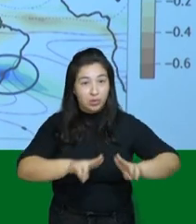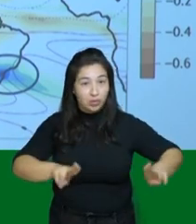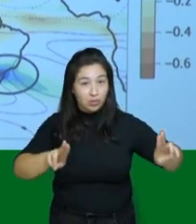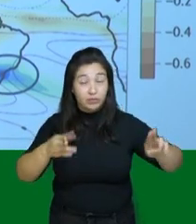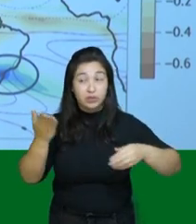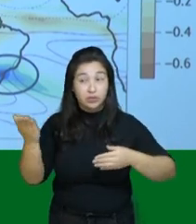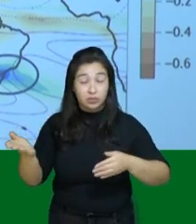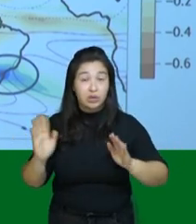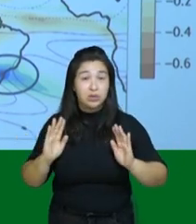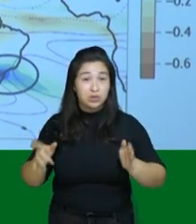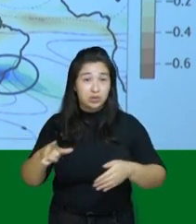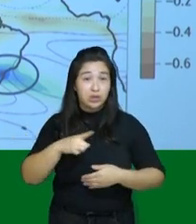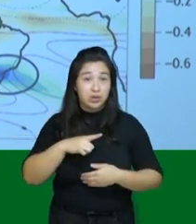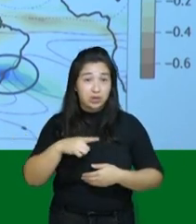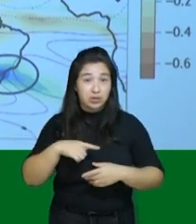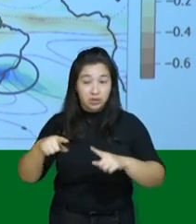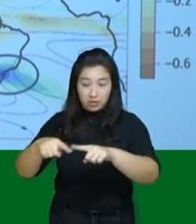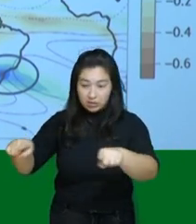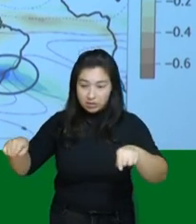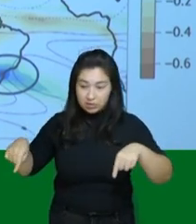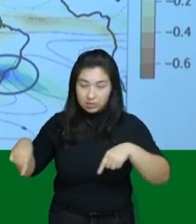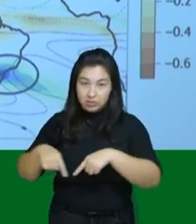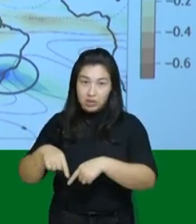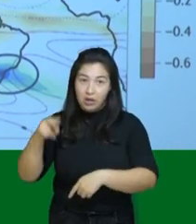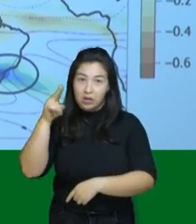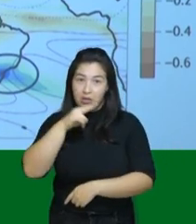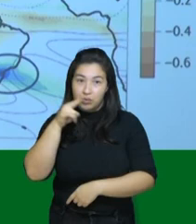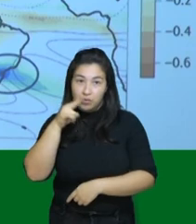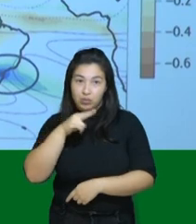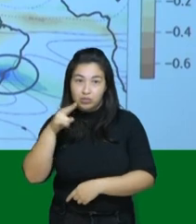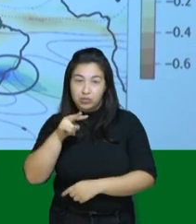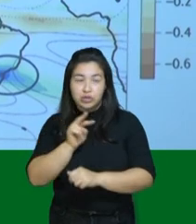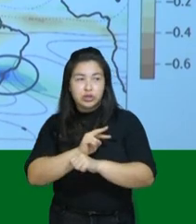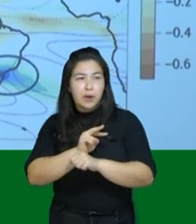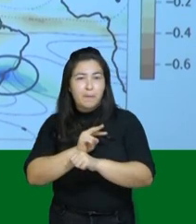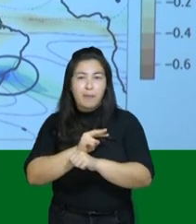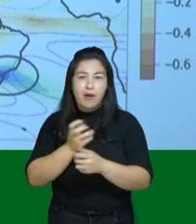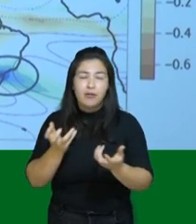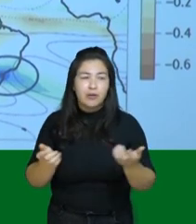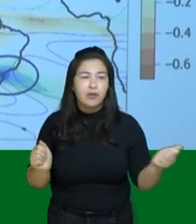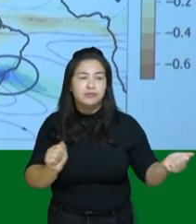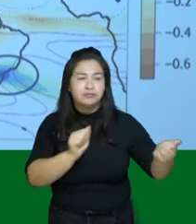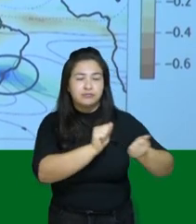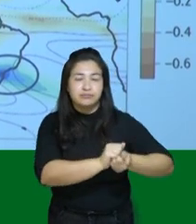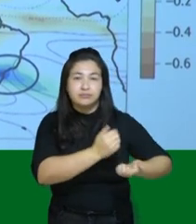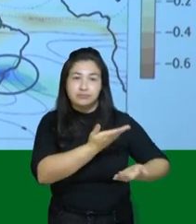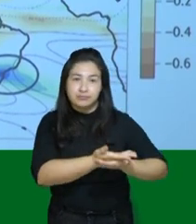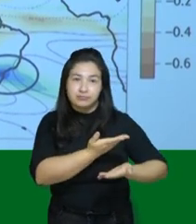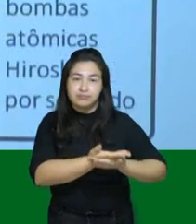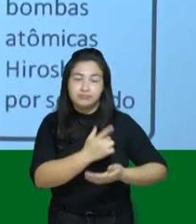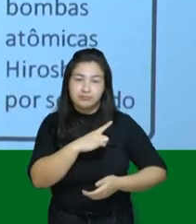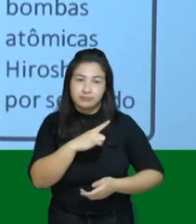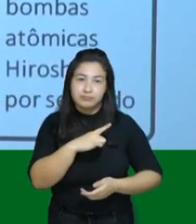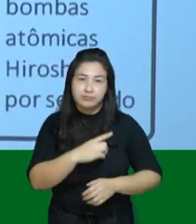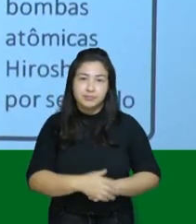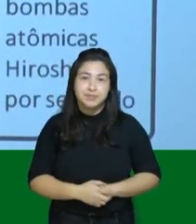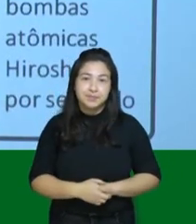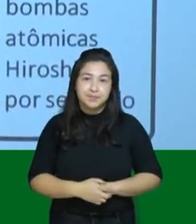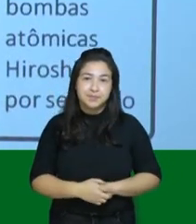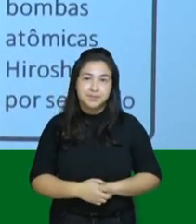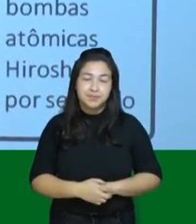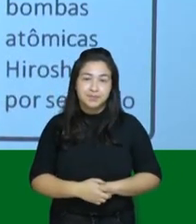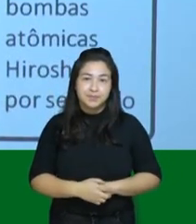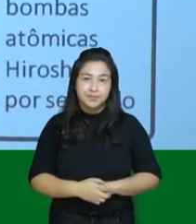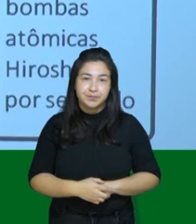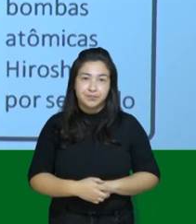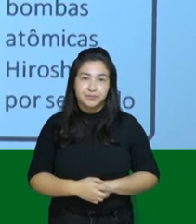quê? Porque eles estão ali. Eles têm uma sala de situação. Tal. Então, a gente já está tentando exercer essa